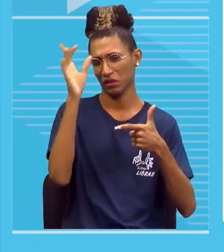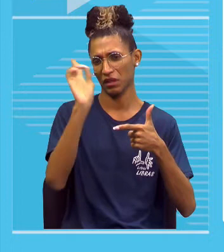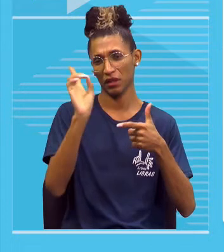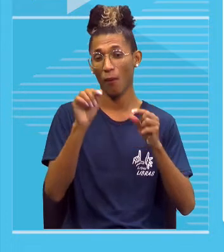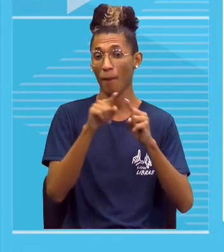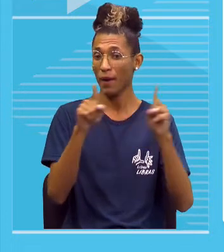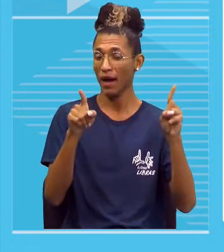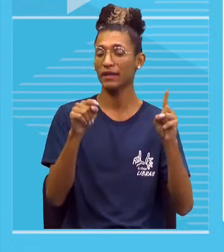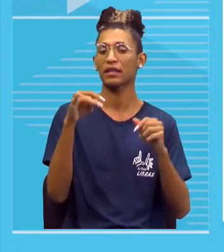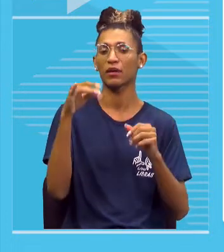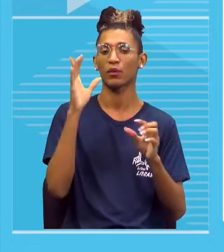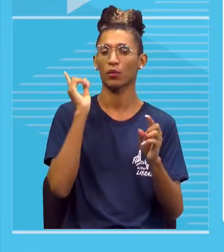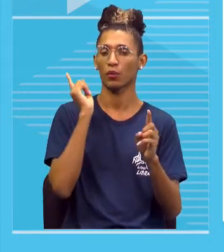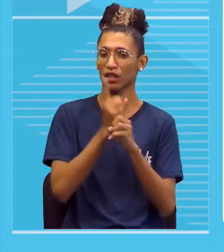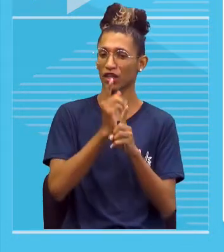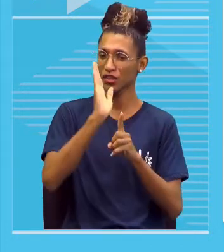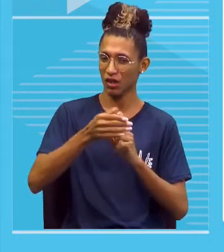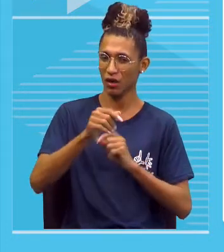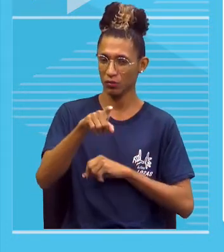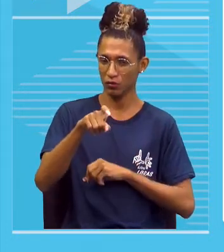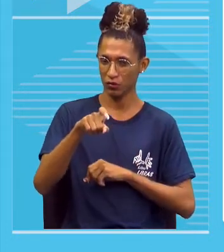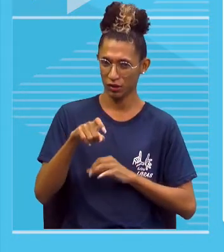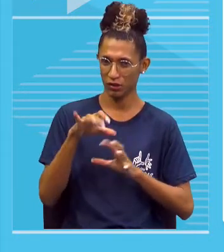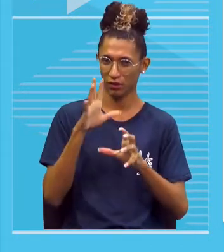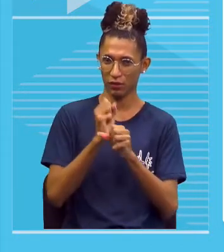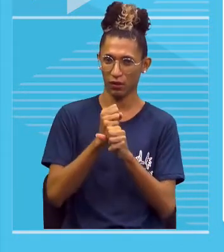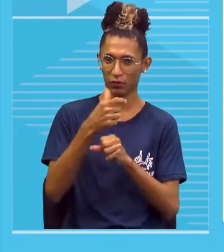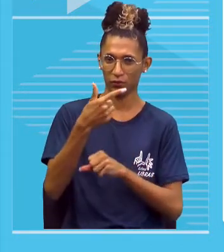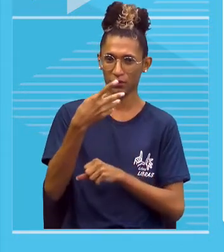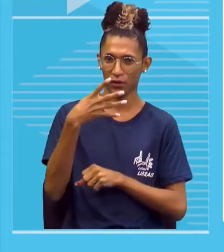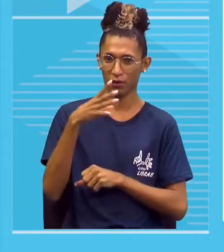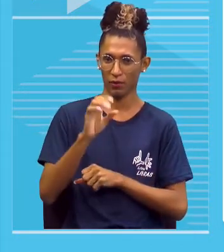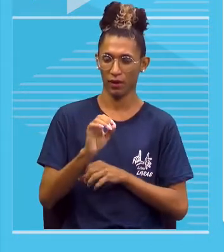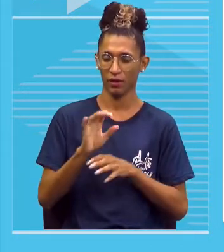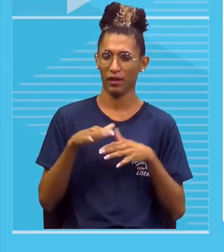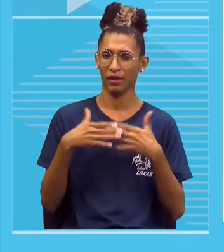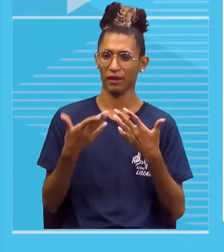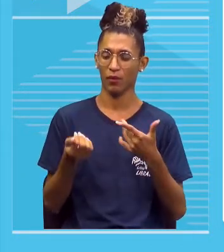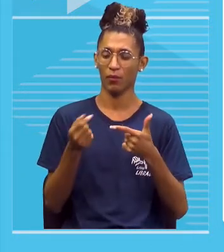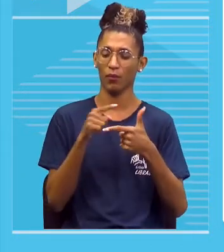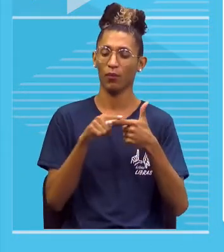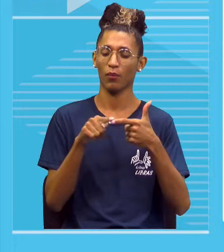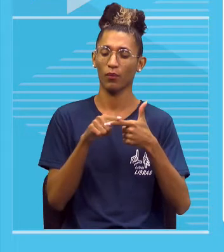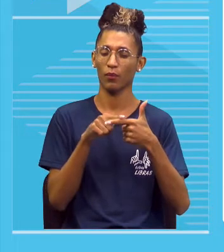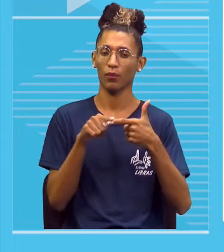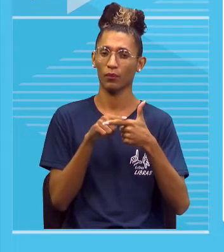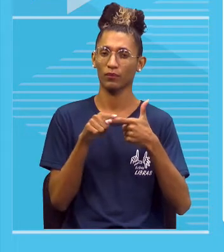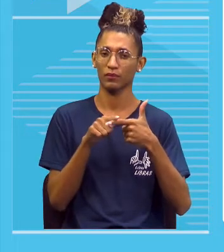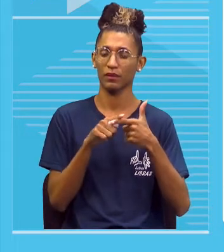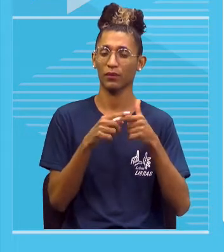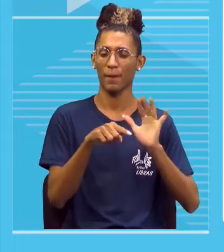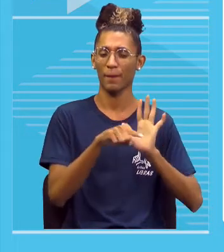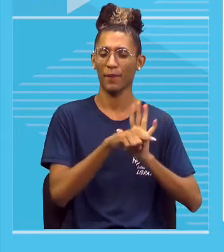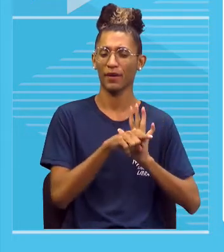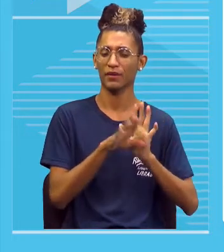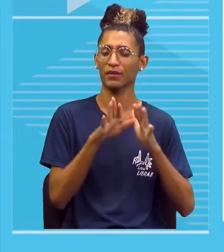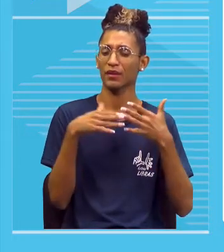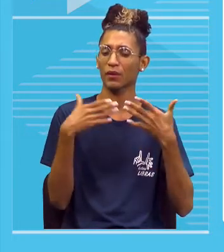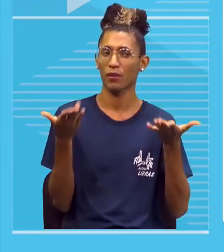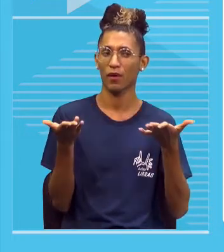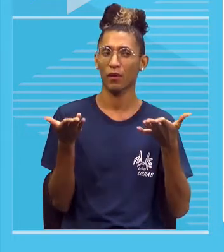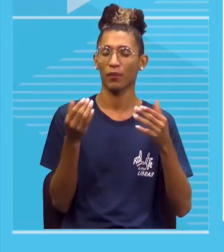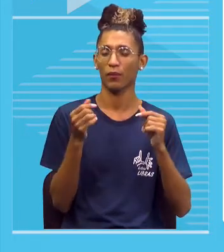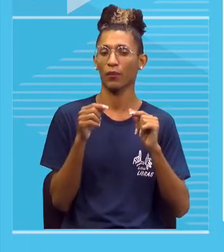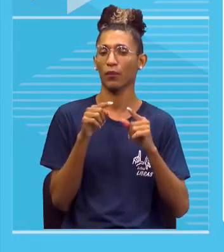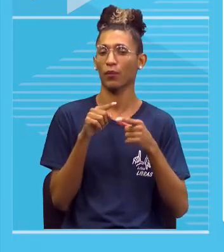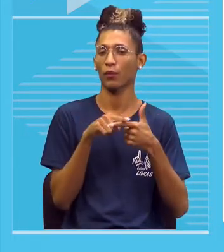240 Oi e o o cosseno né onde é que o cosseno é negativo o cosseno que a nossa linha